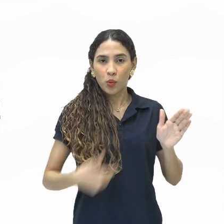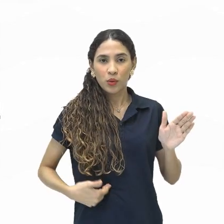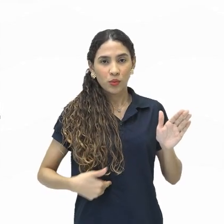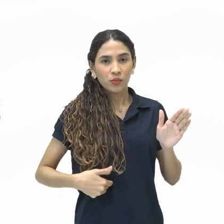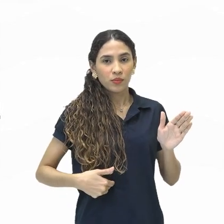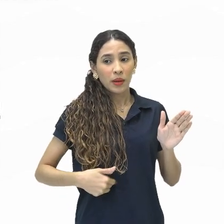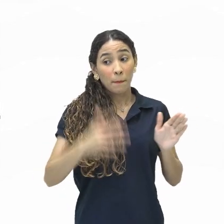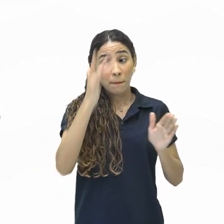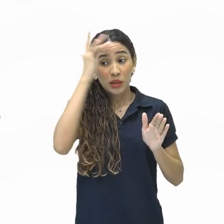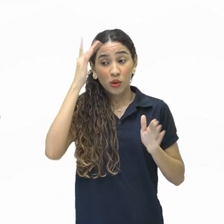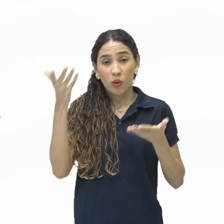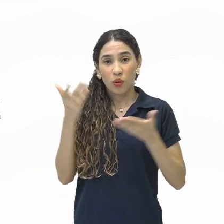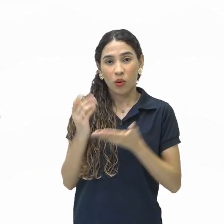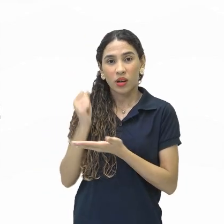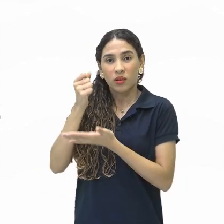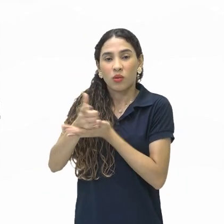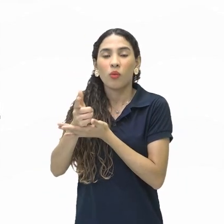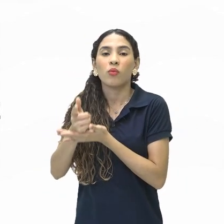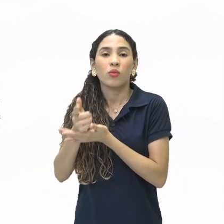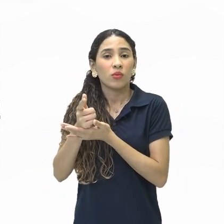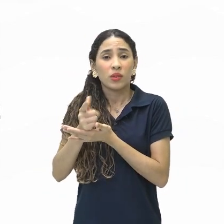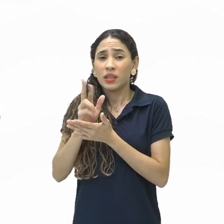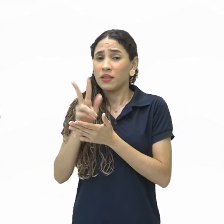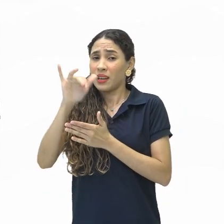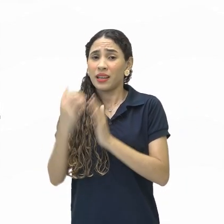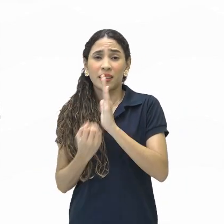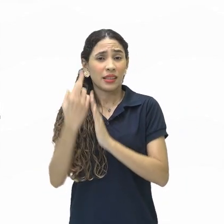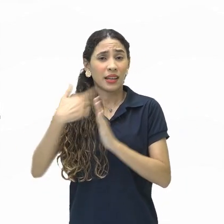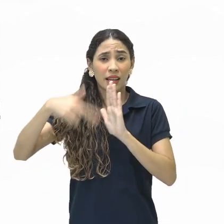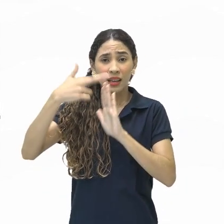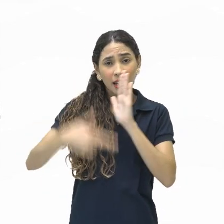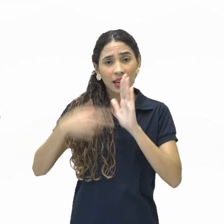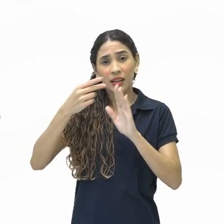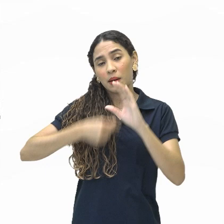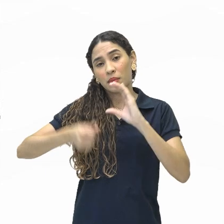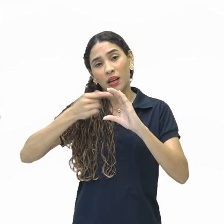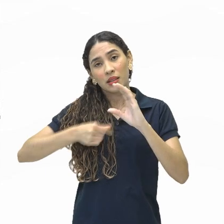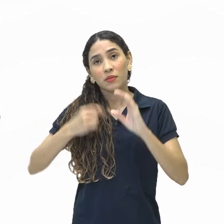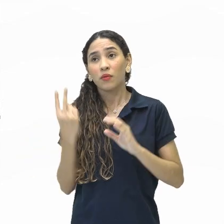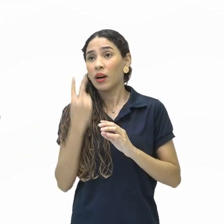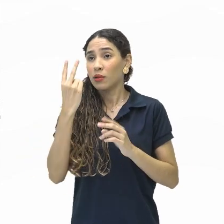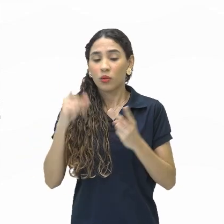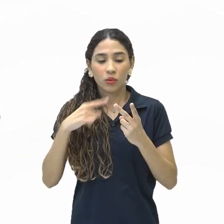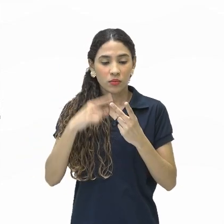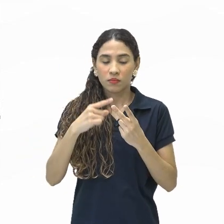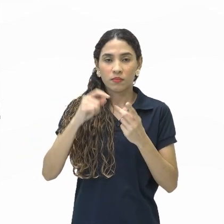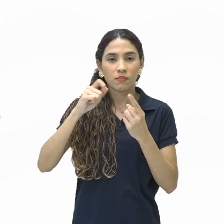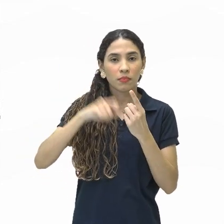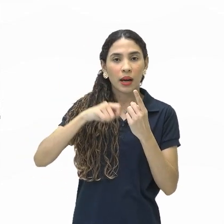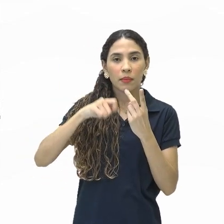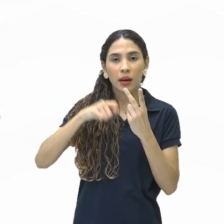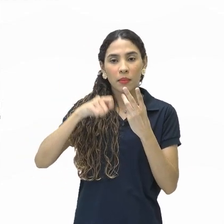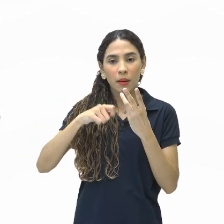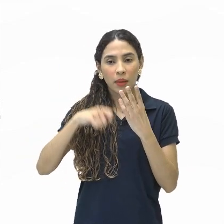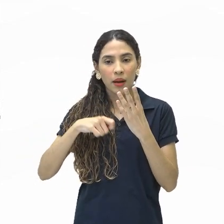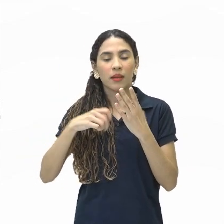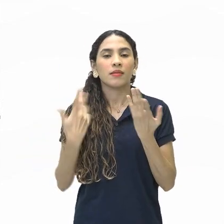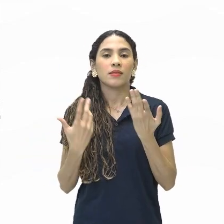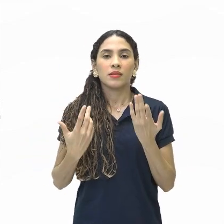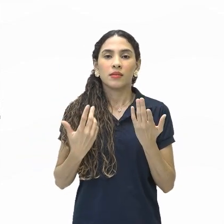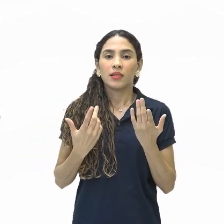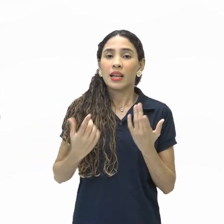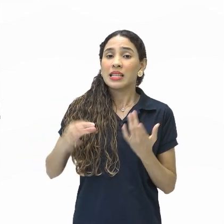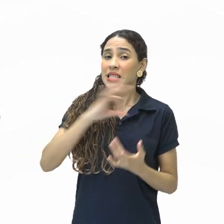dono que comprou. E ele é que vai determinar as regras do capitalismo lá. O valor das mensalidades, o salário